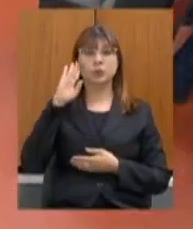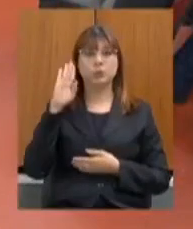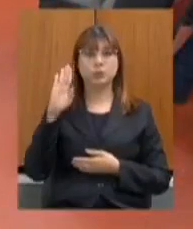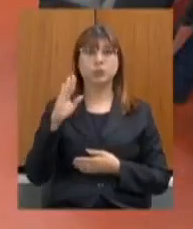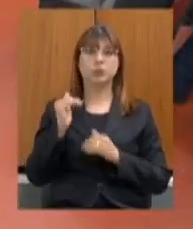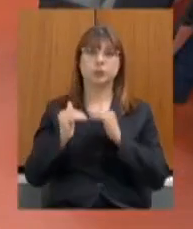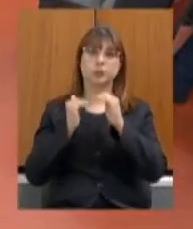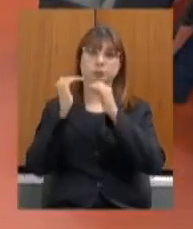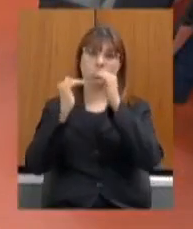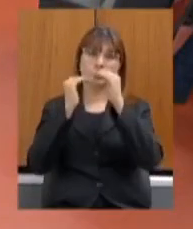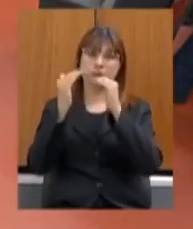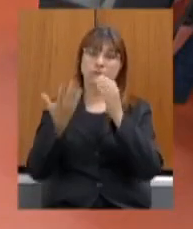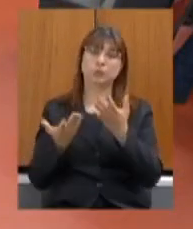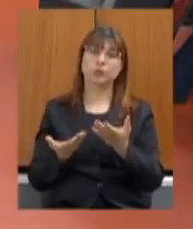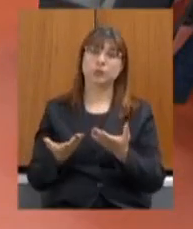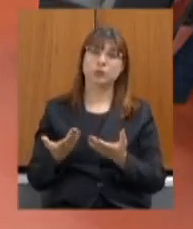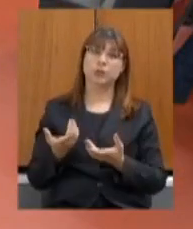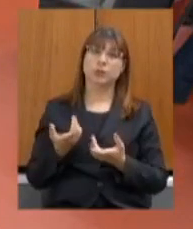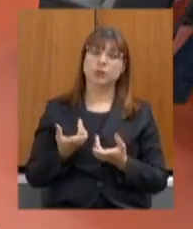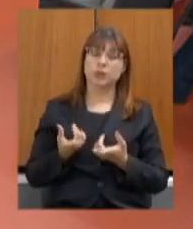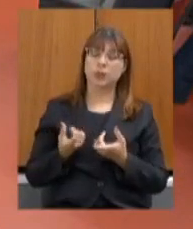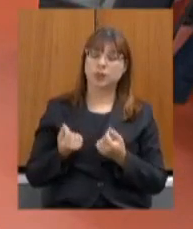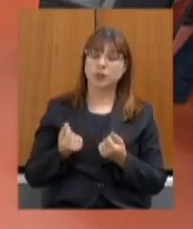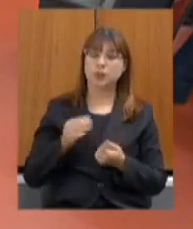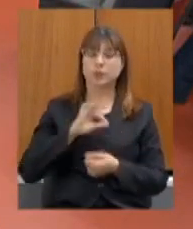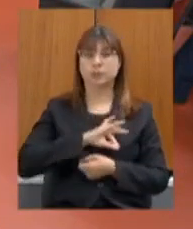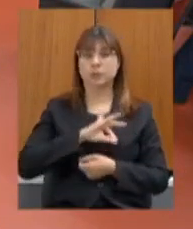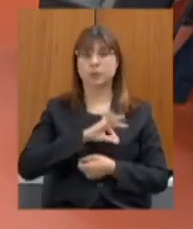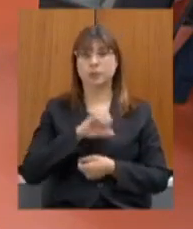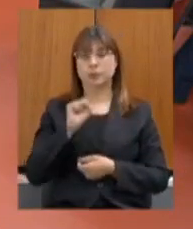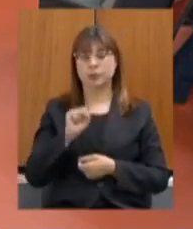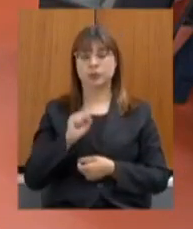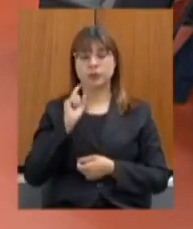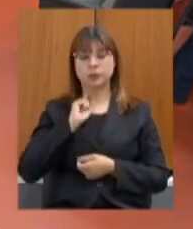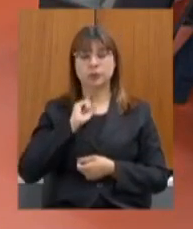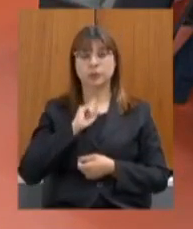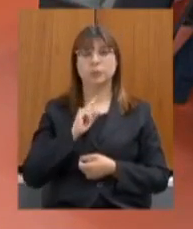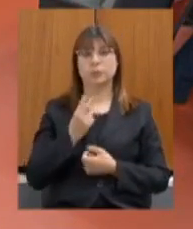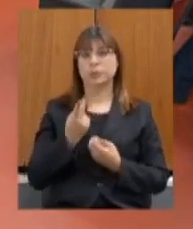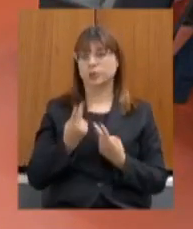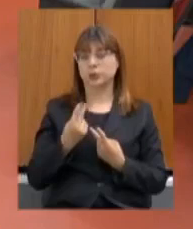desenvolvimento, do emprego, renda, do nosso sul de Minas, como todo o Estado.